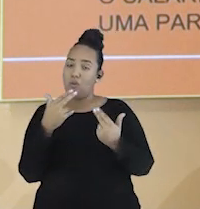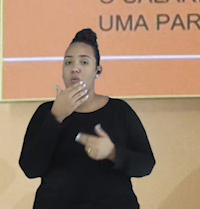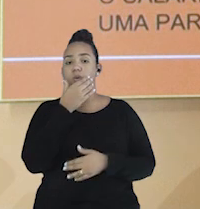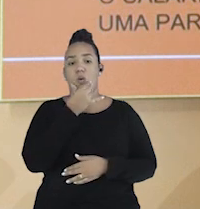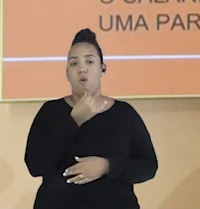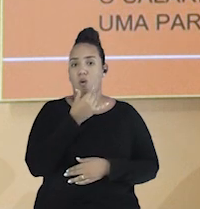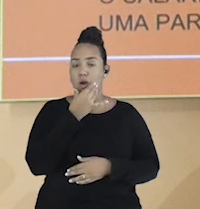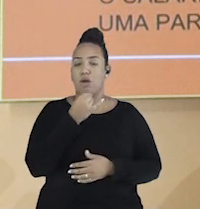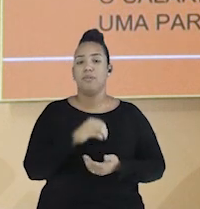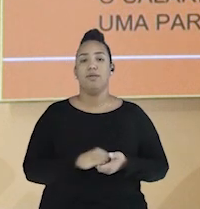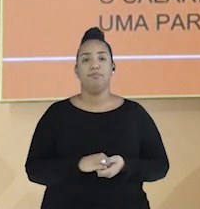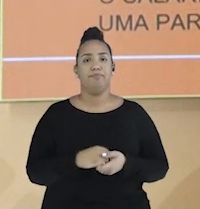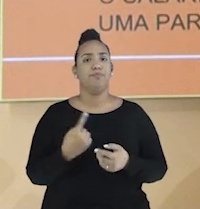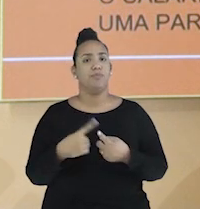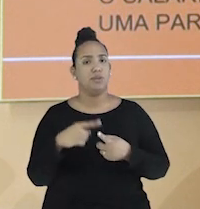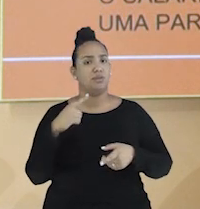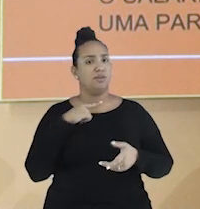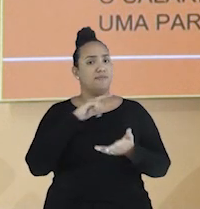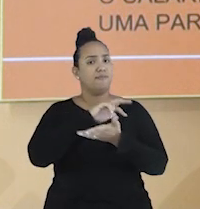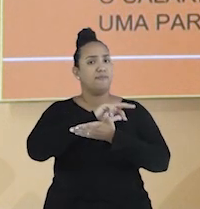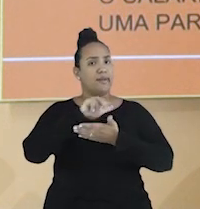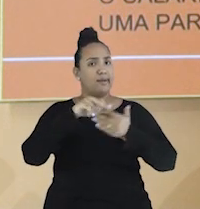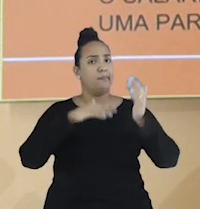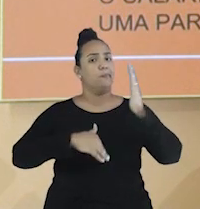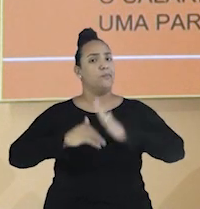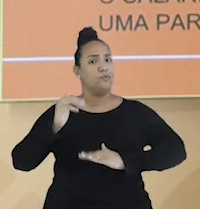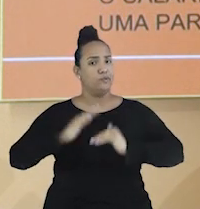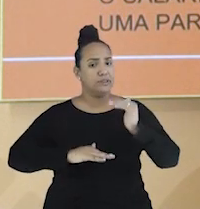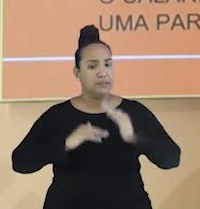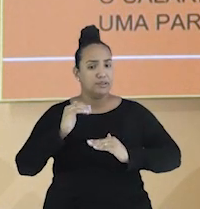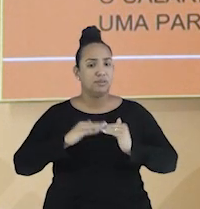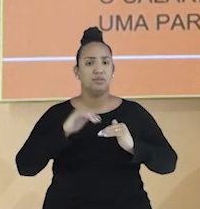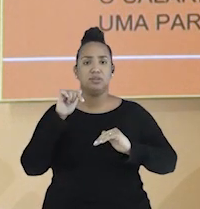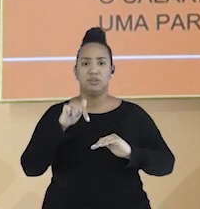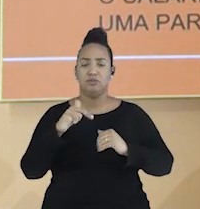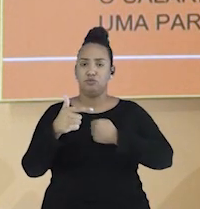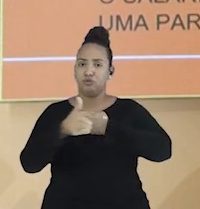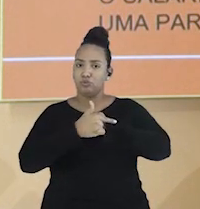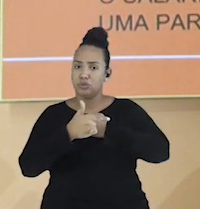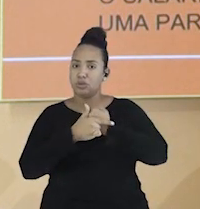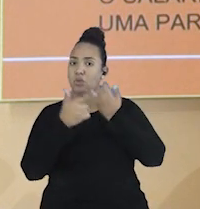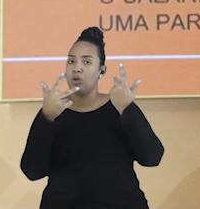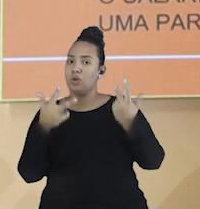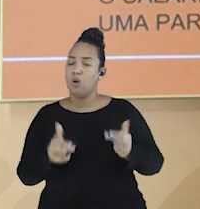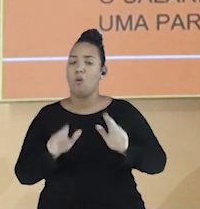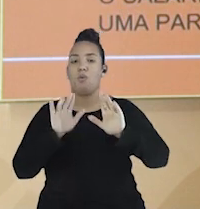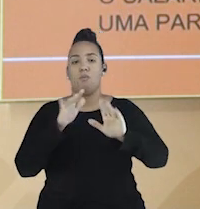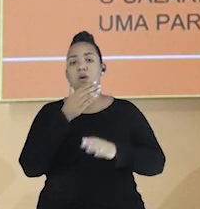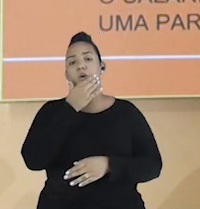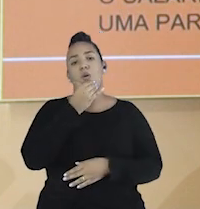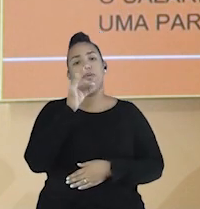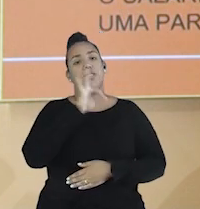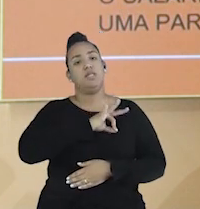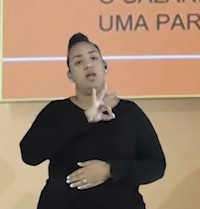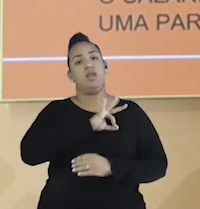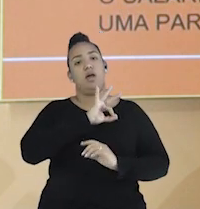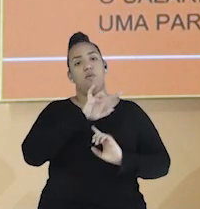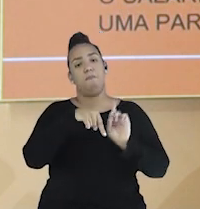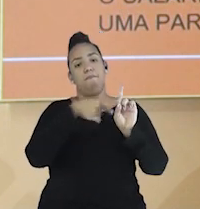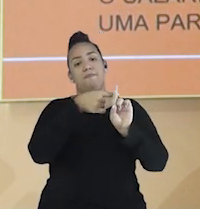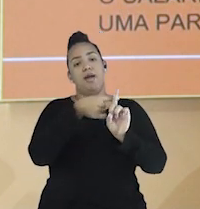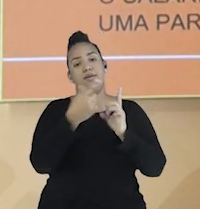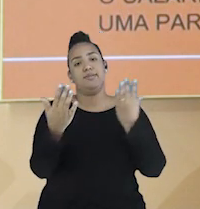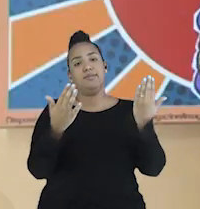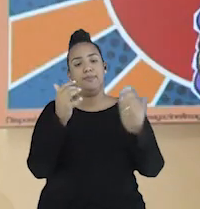dos homens, pois em muitas profissões, mesmo exercendo a mesma função, os homens ganham mais do que